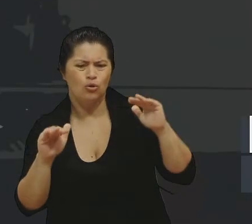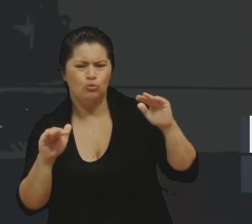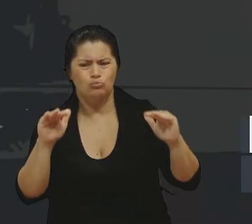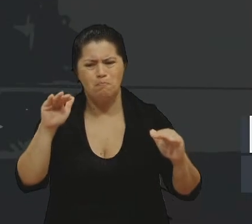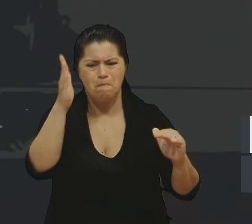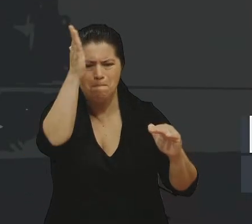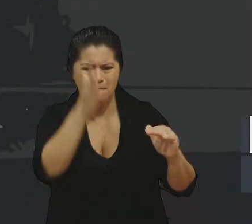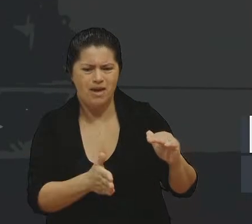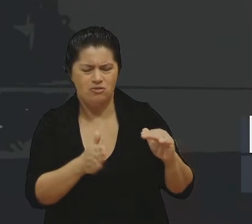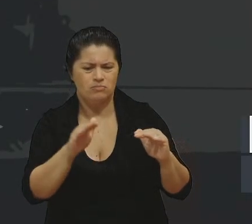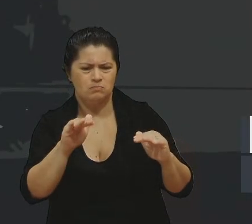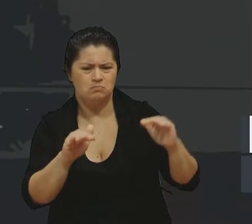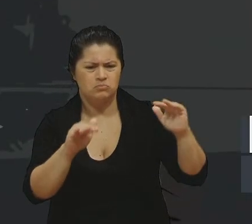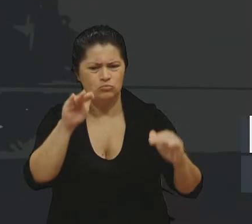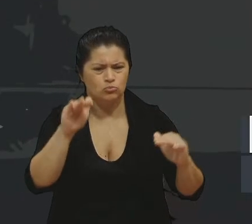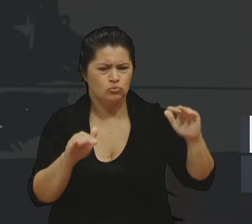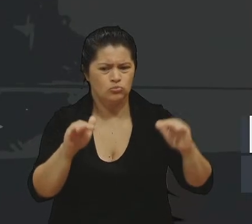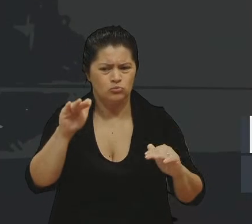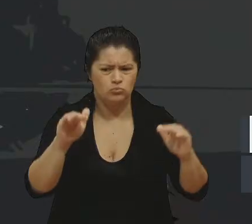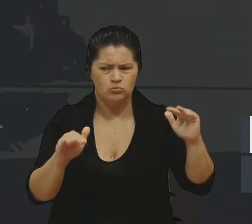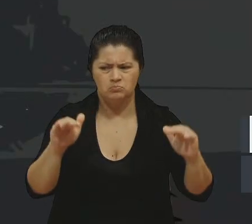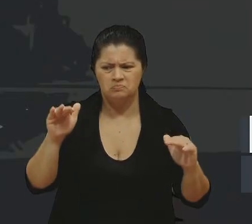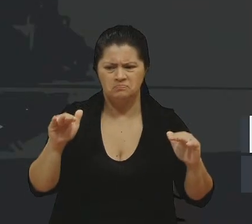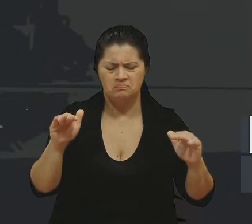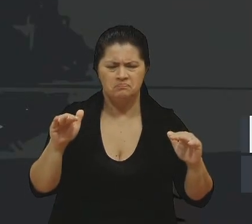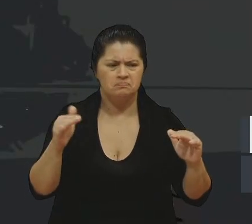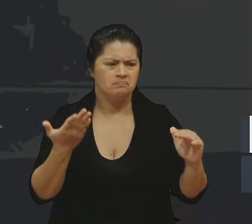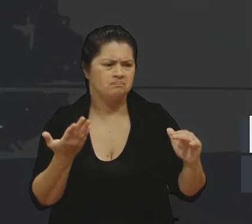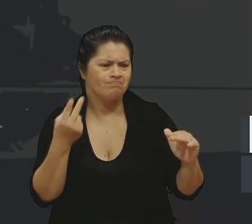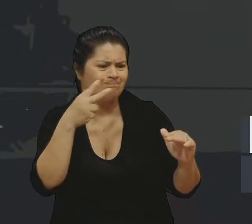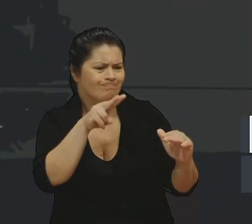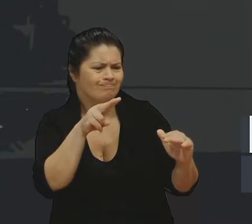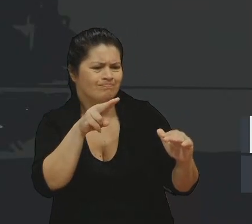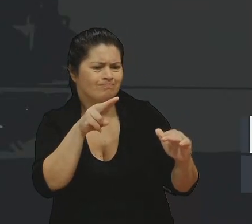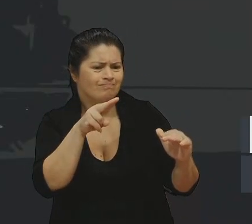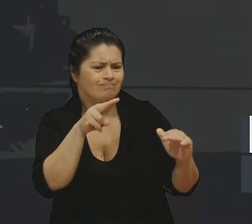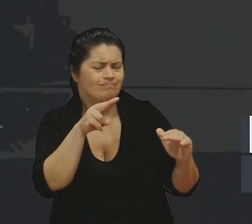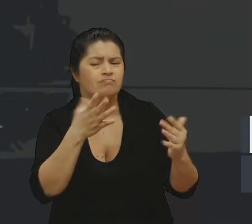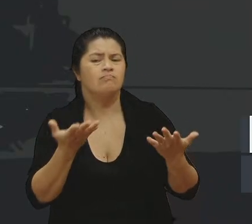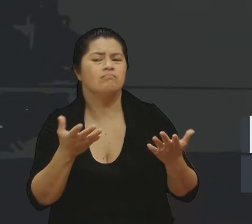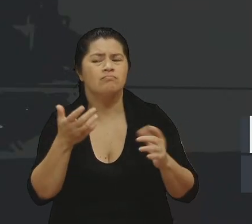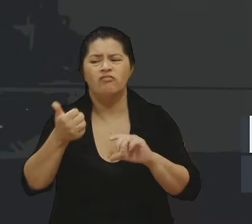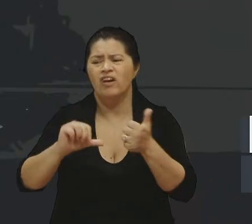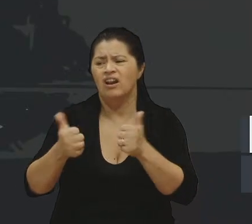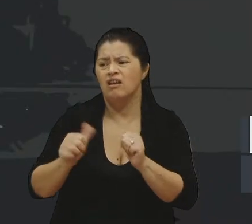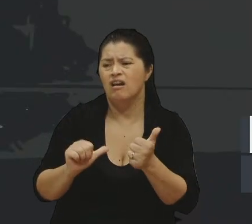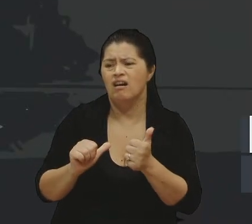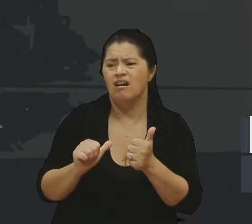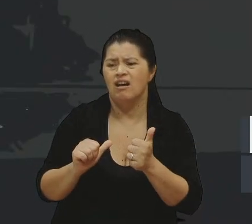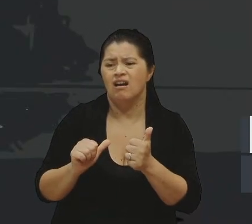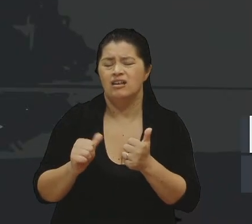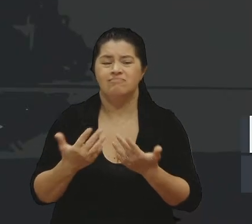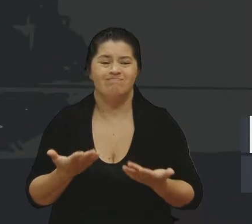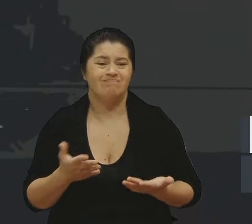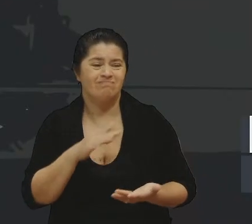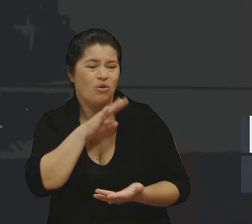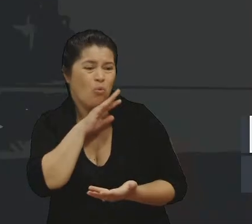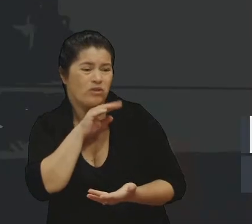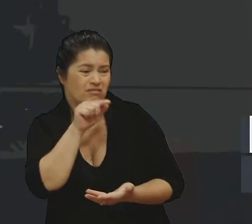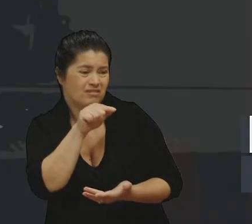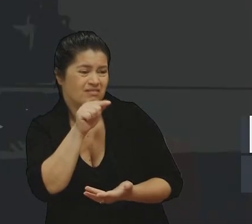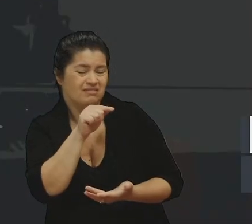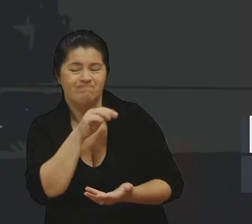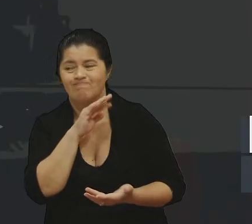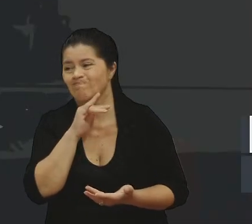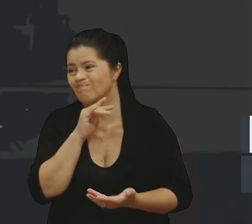que não tem dinheiro e te pede desconto, e você fica sendo avaliado como um meia boca pelo cara que tem grana. Então, o